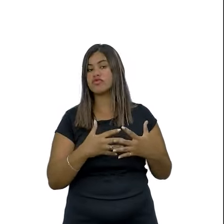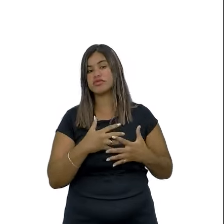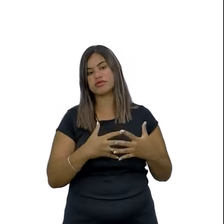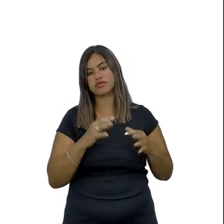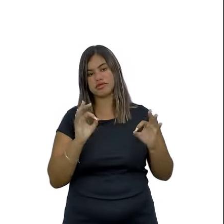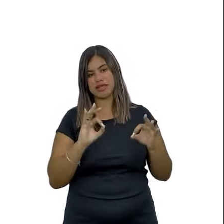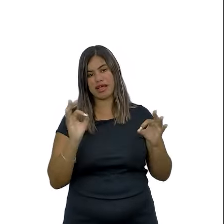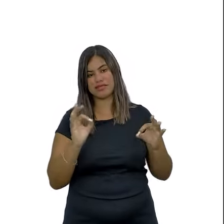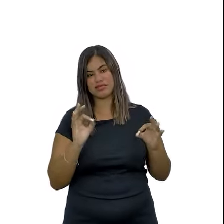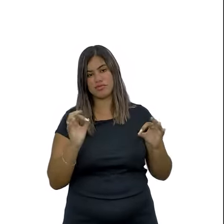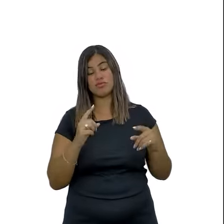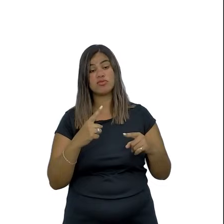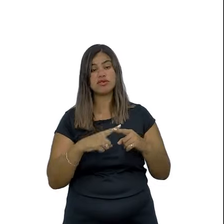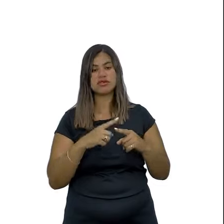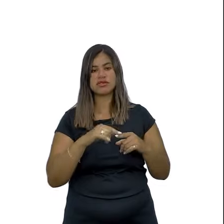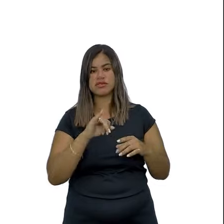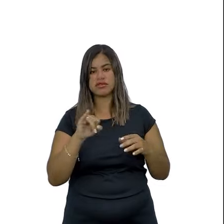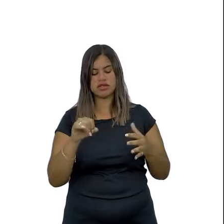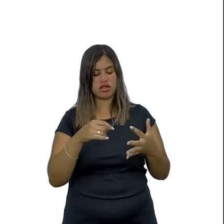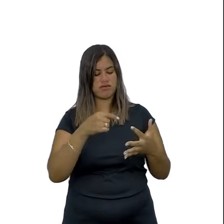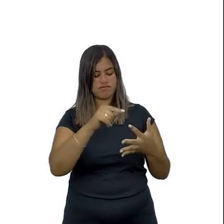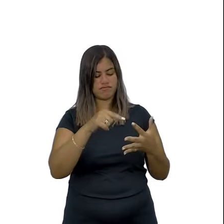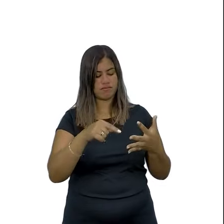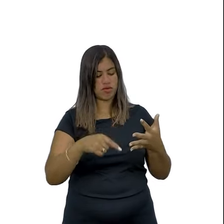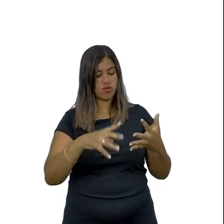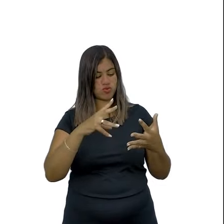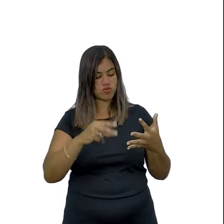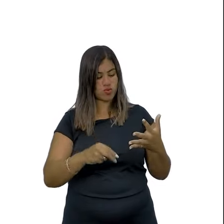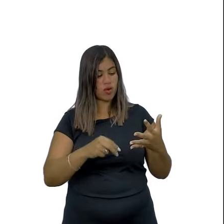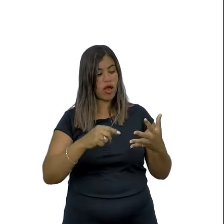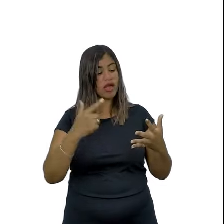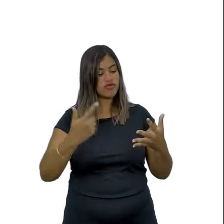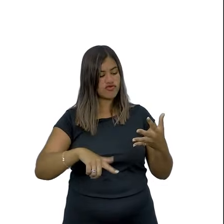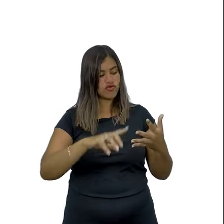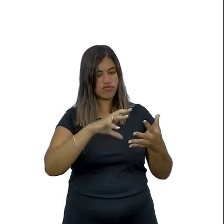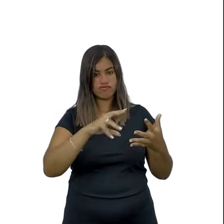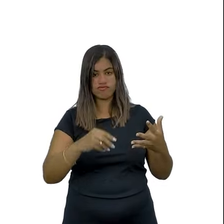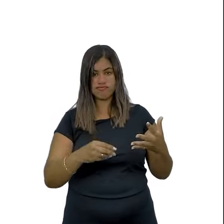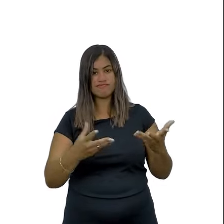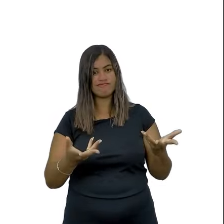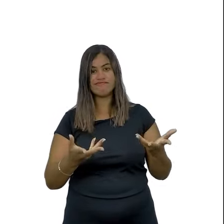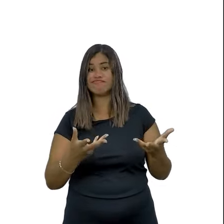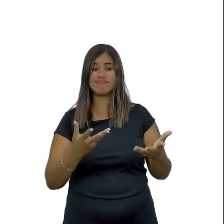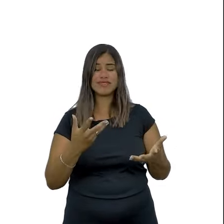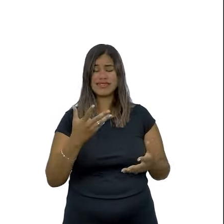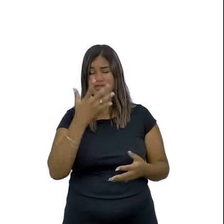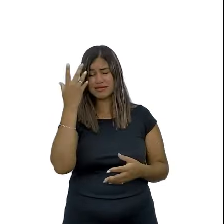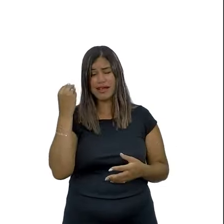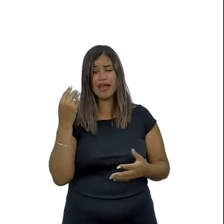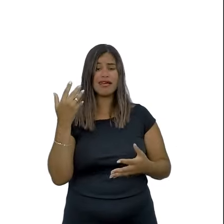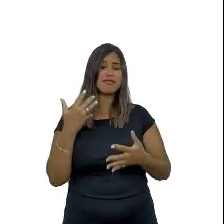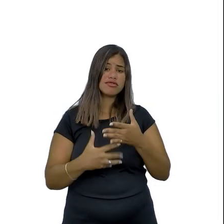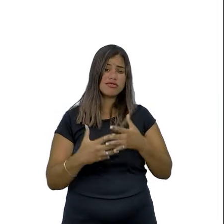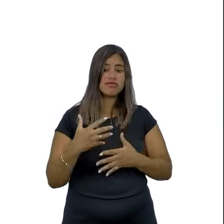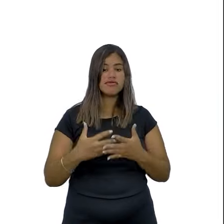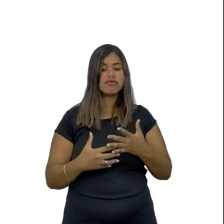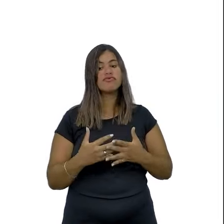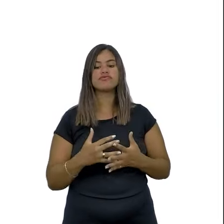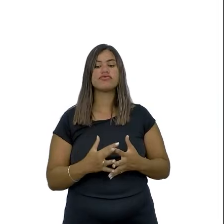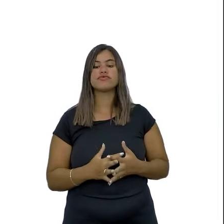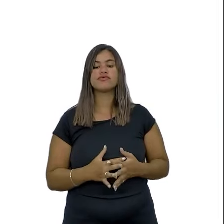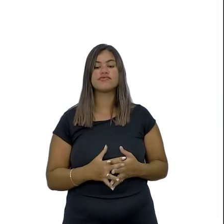contar o mesmo dado de uma vez ou esquecer de contá-lo. E o item B, ele